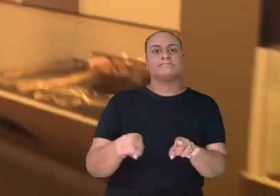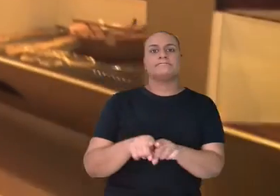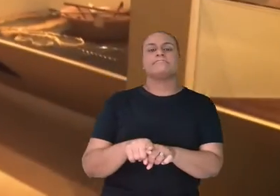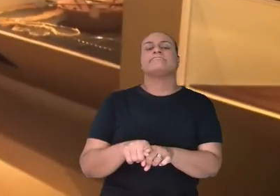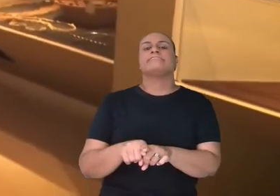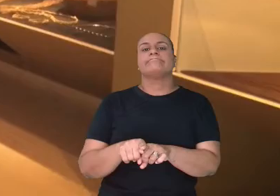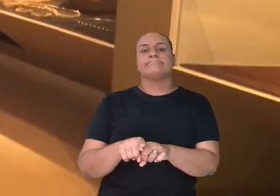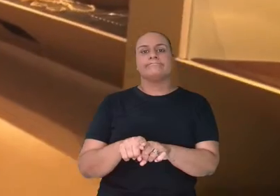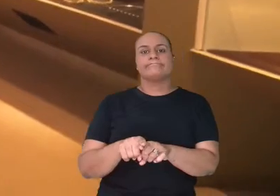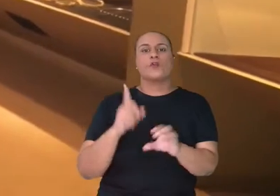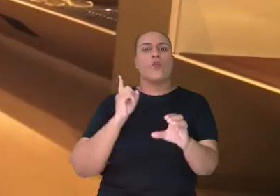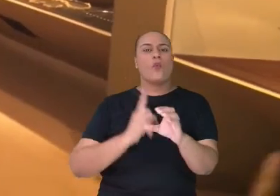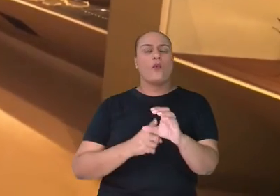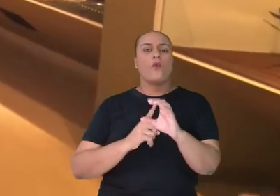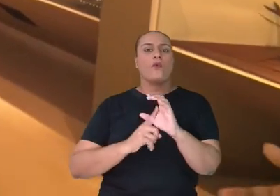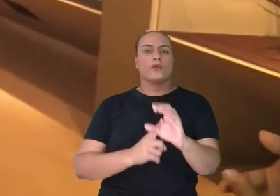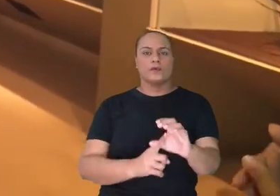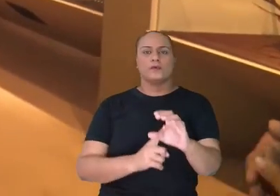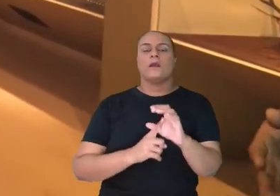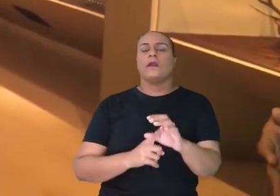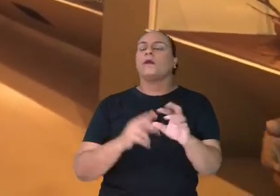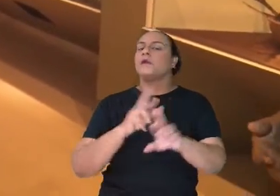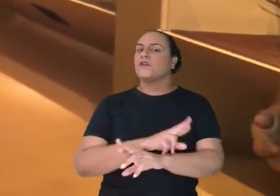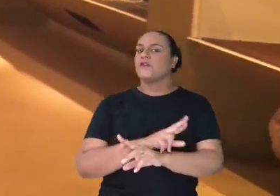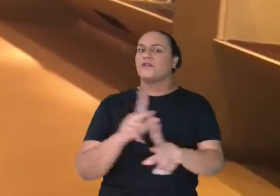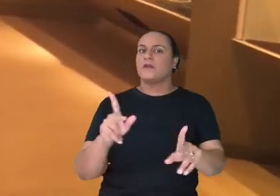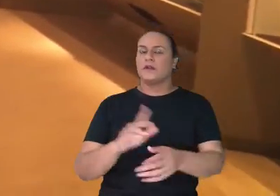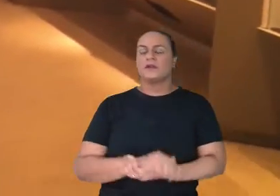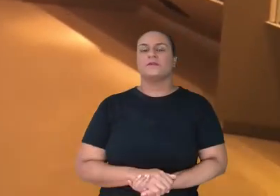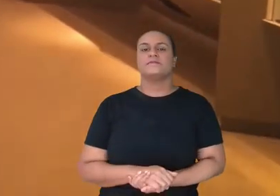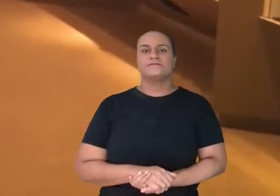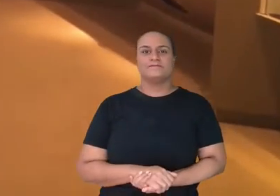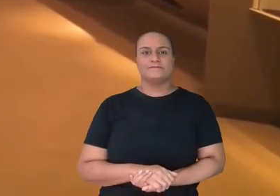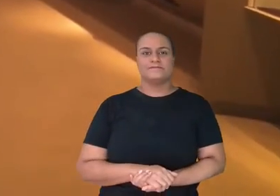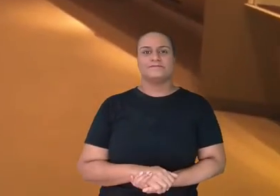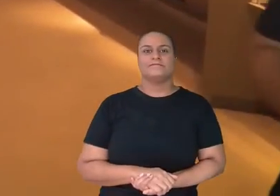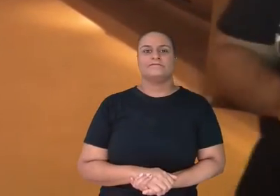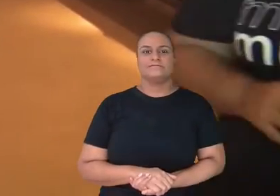cristianismo. Há uma diferença. Acho que havia um diálogo até por